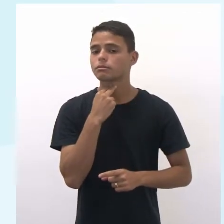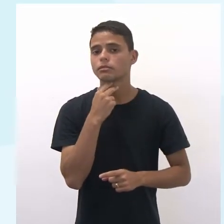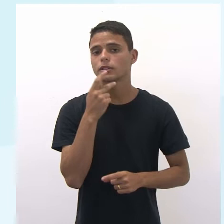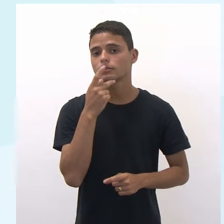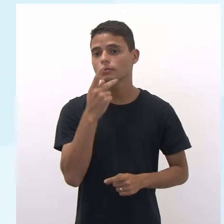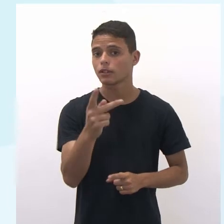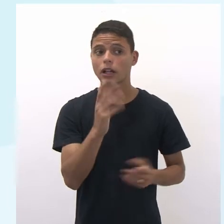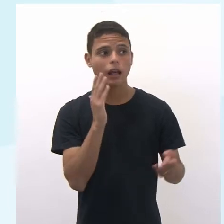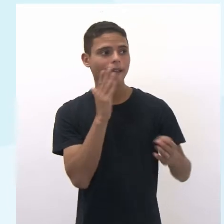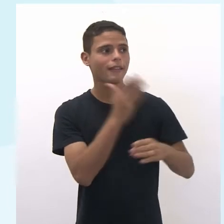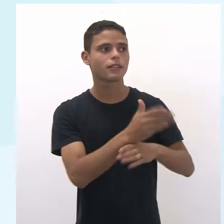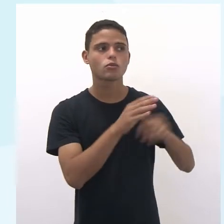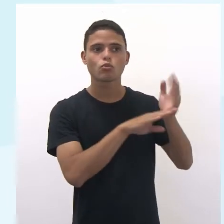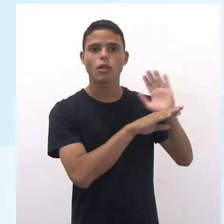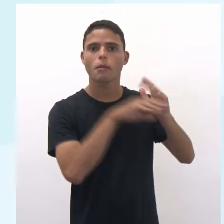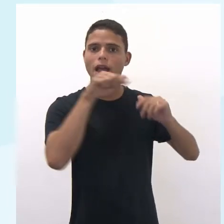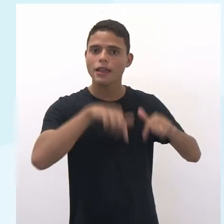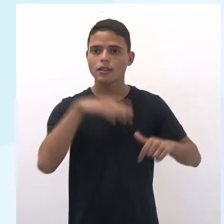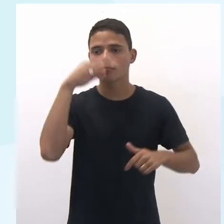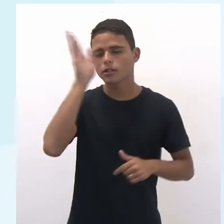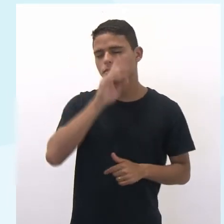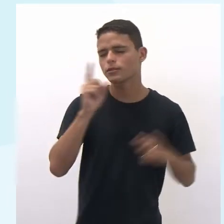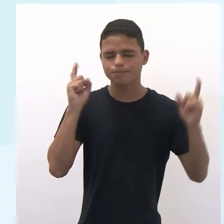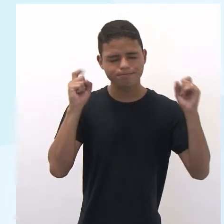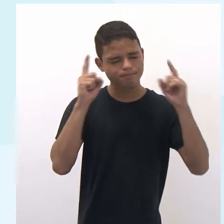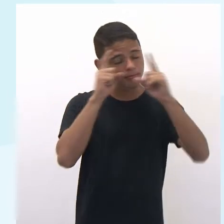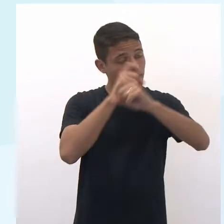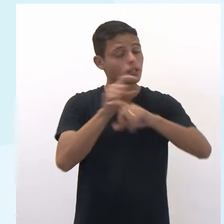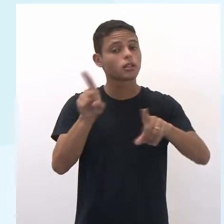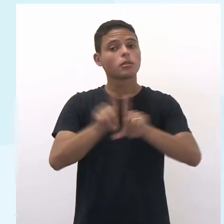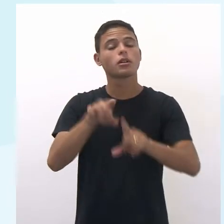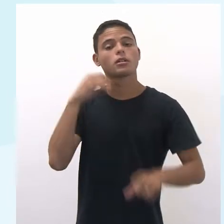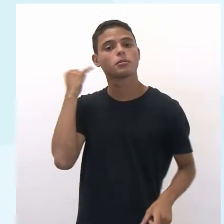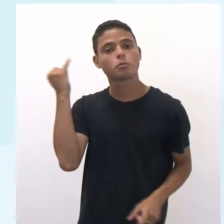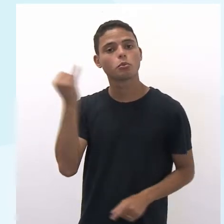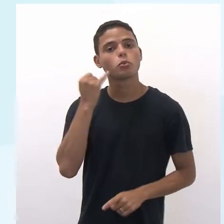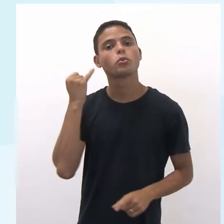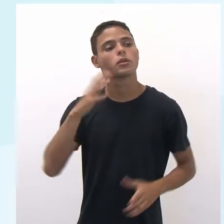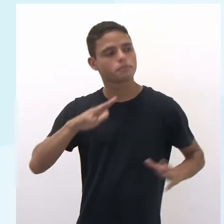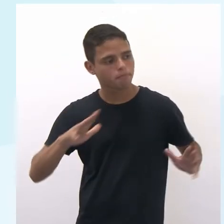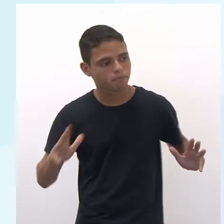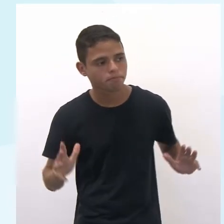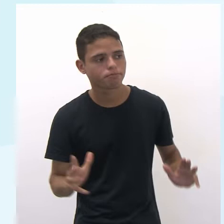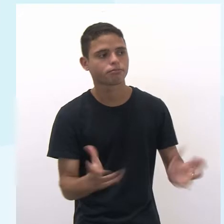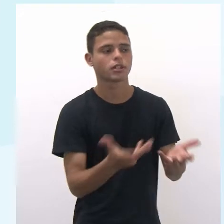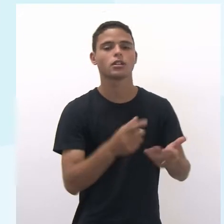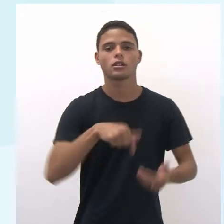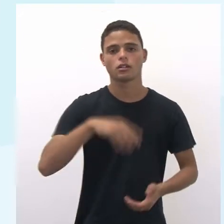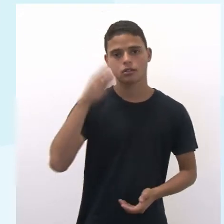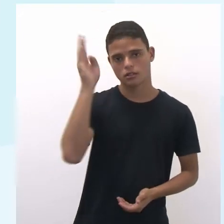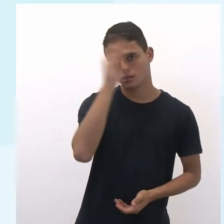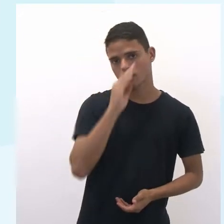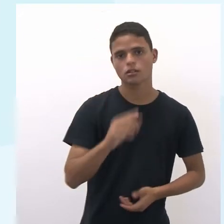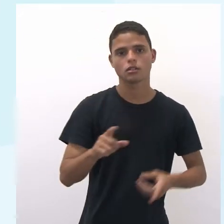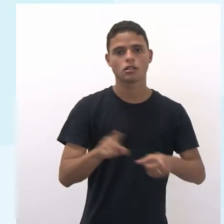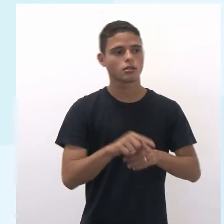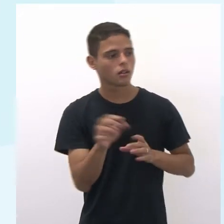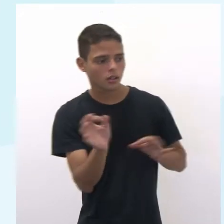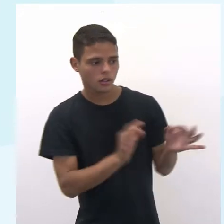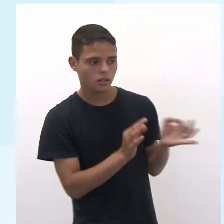acesso ao cinema no Brasil, mas com a importância de a gente valorizar o nosso cinema, as nossas